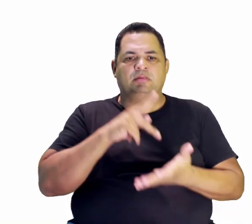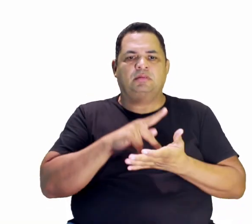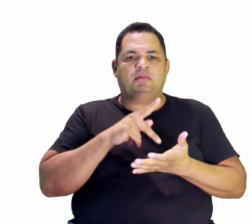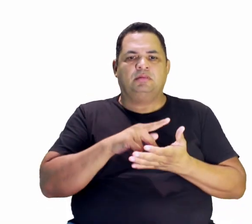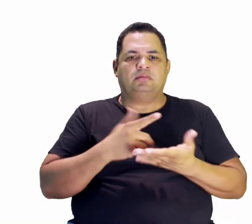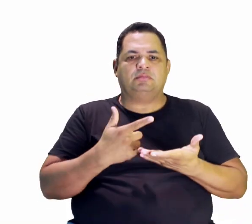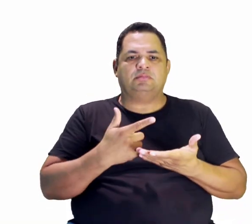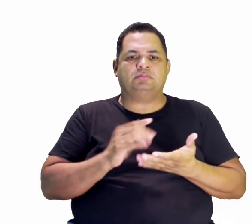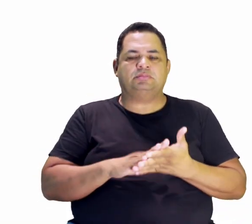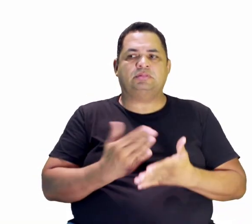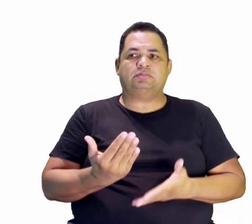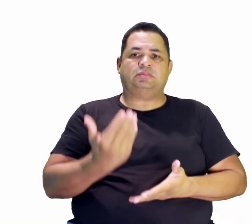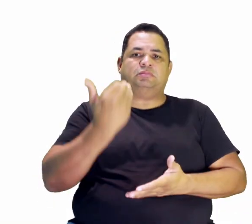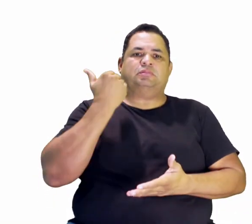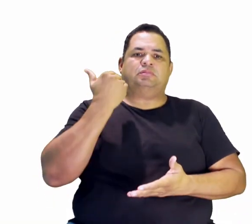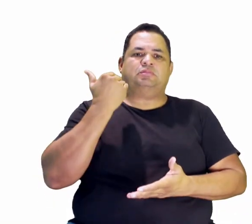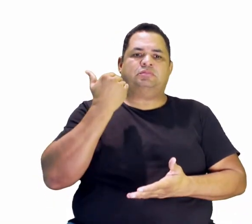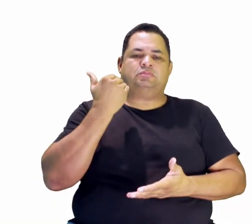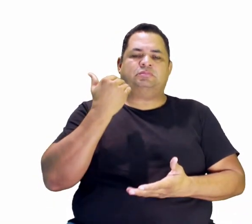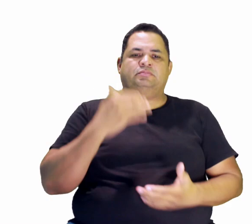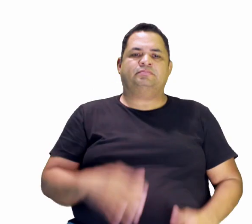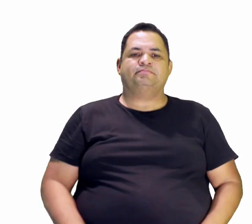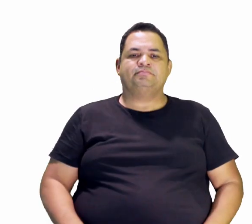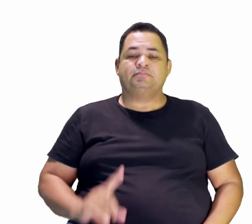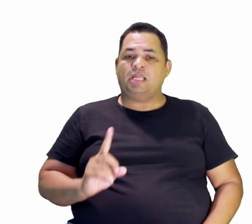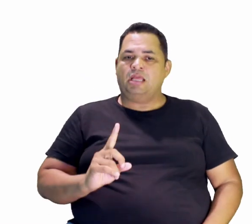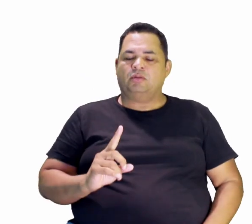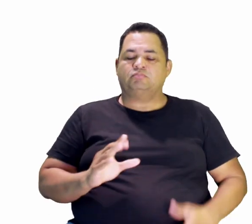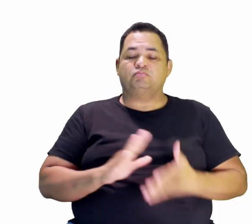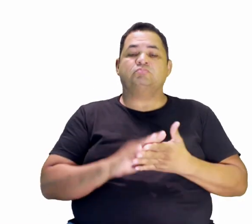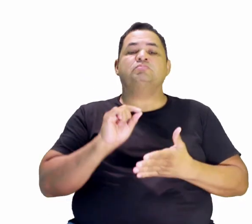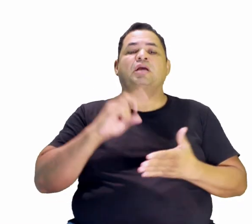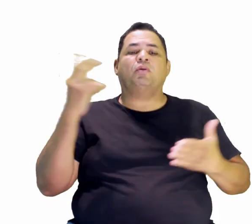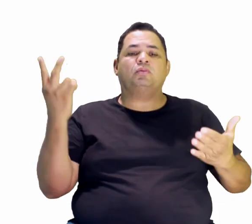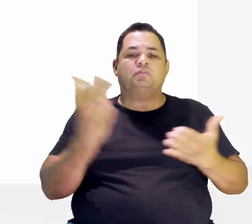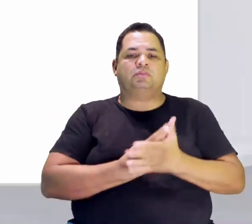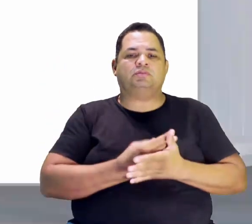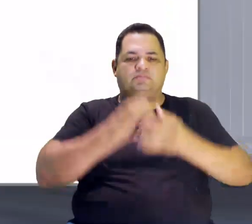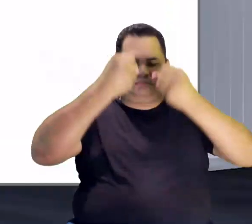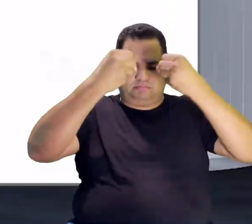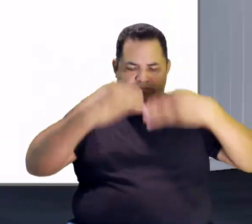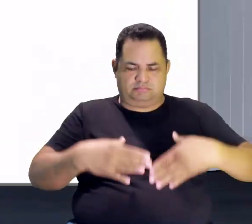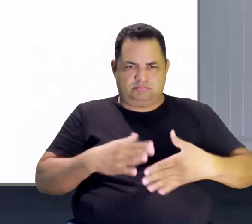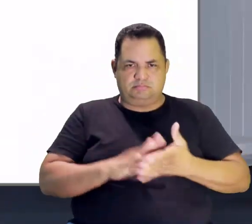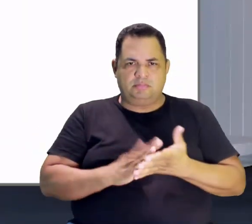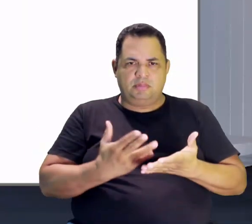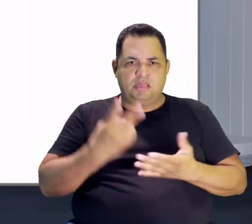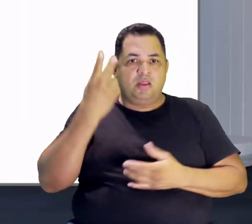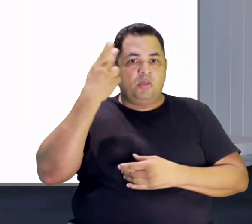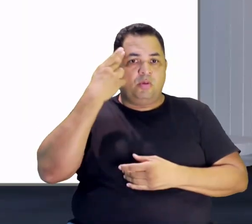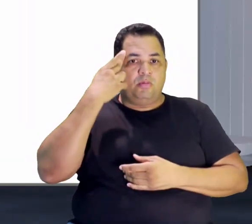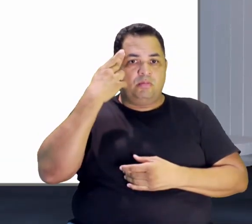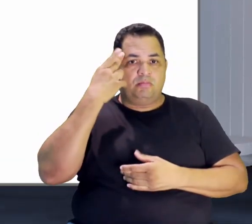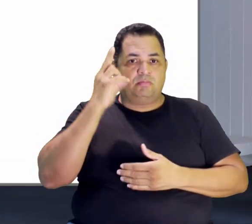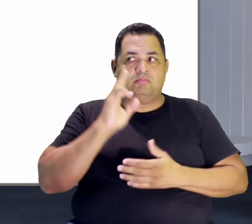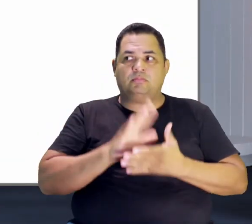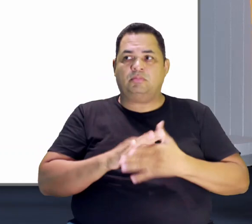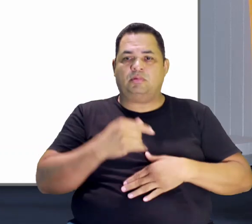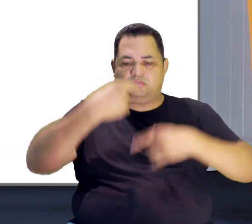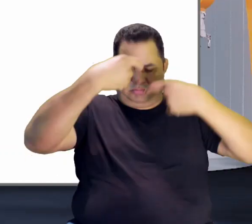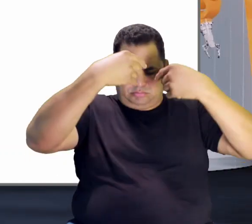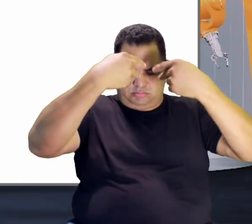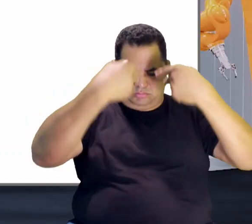pessoal, não é que você é lançado para trás, tá bom? Olha bem o que acontece. A tendência sua é de